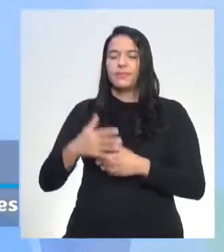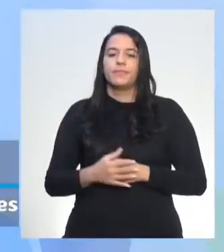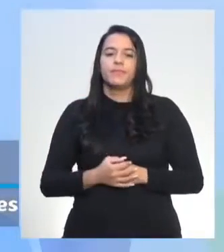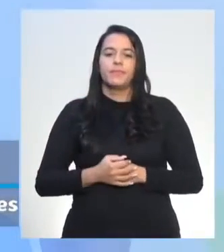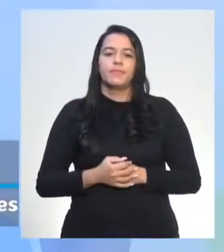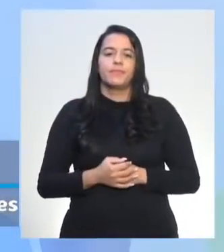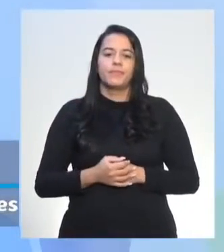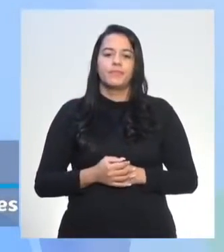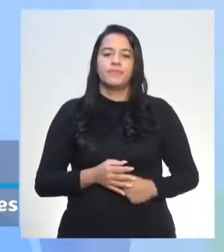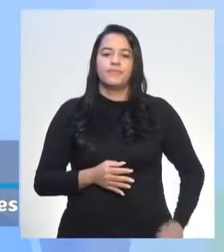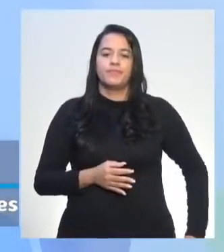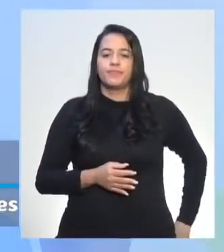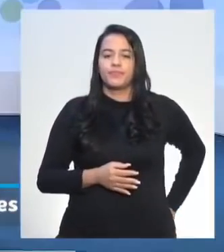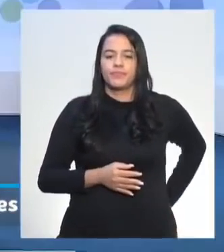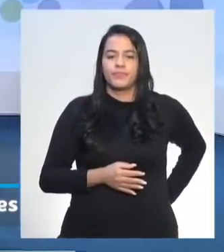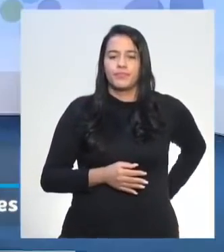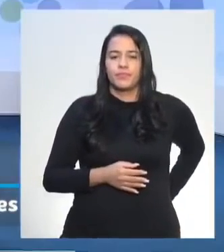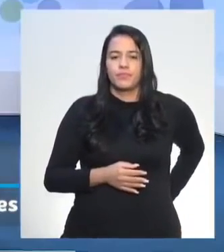aqui.